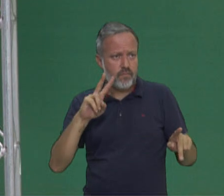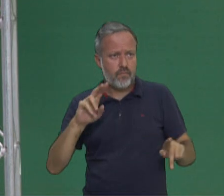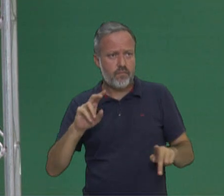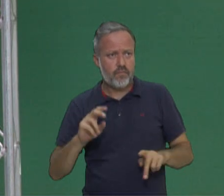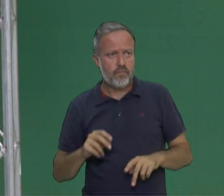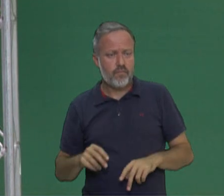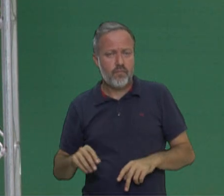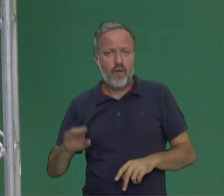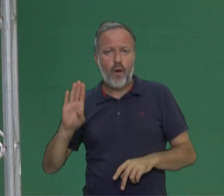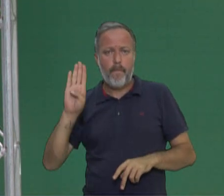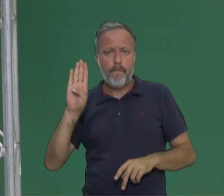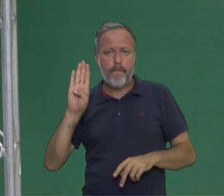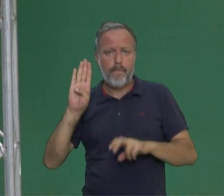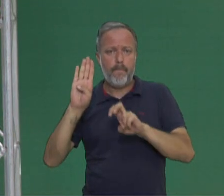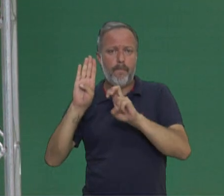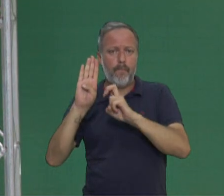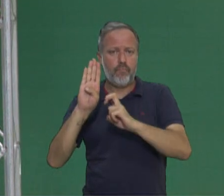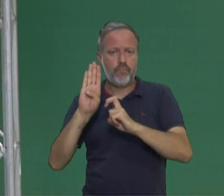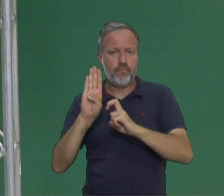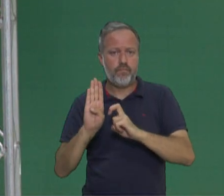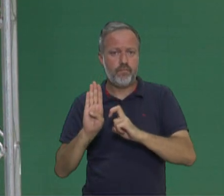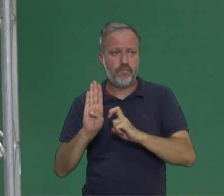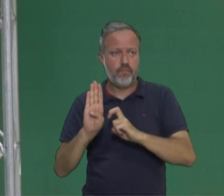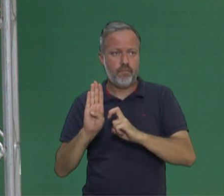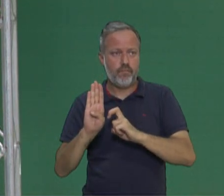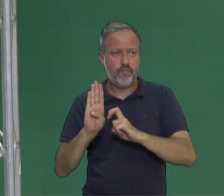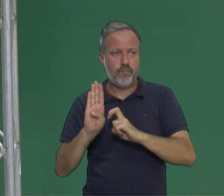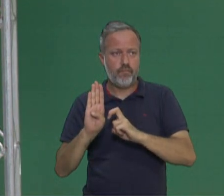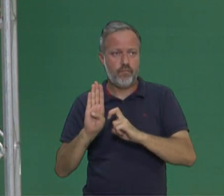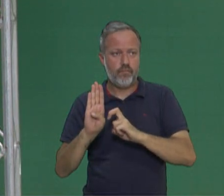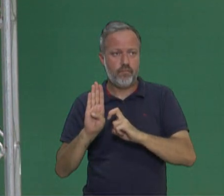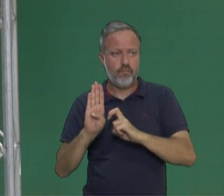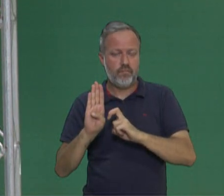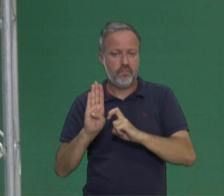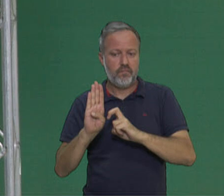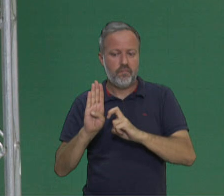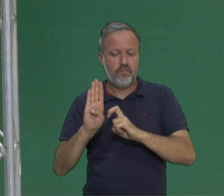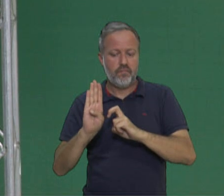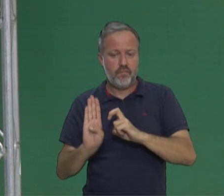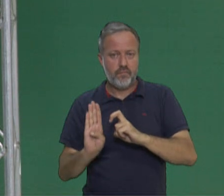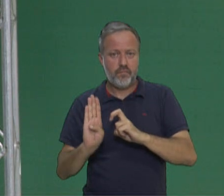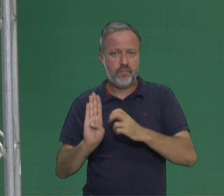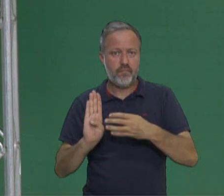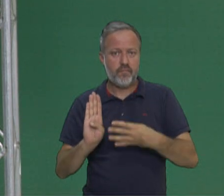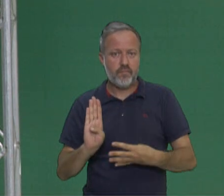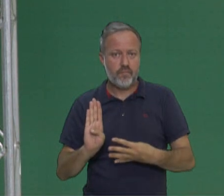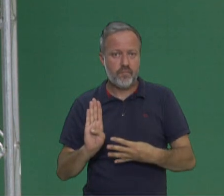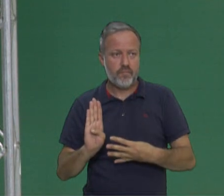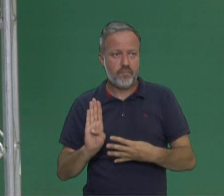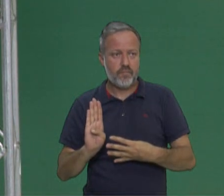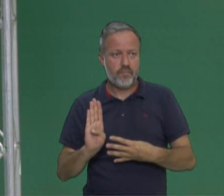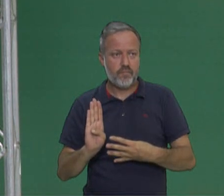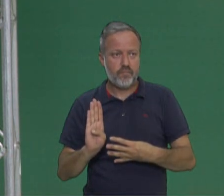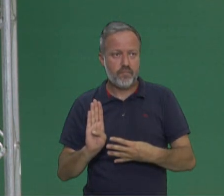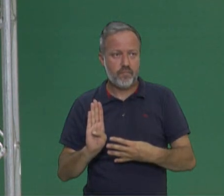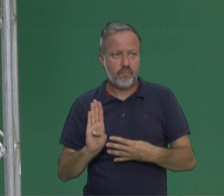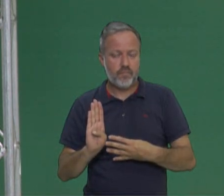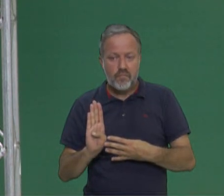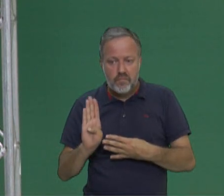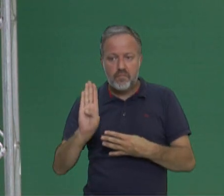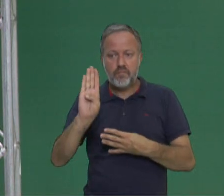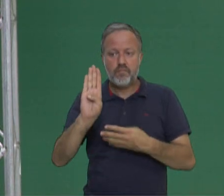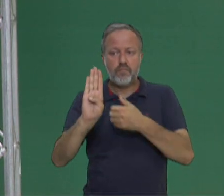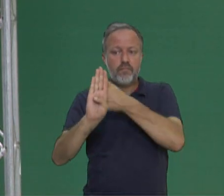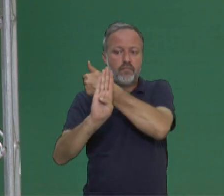Boro, 5 prótons, número atômico 5. Berílio, 4 prótons, número atômico 4.